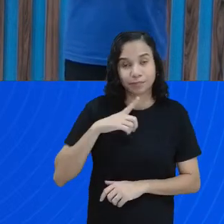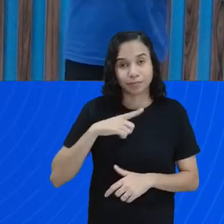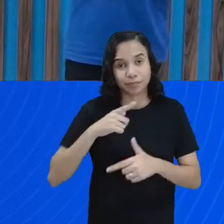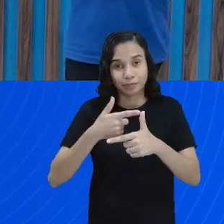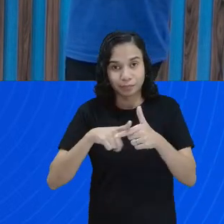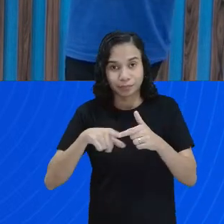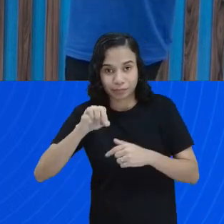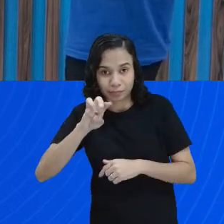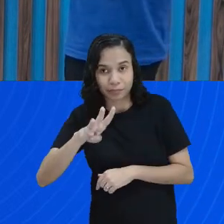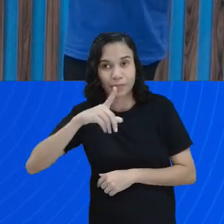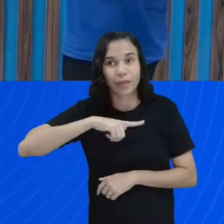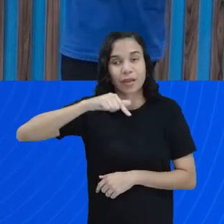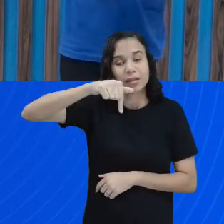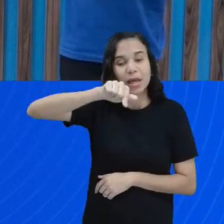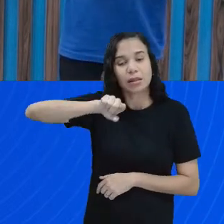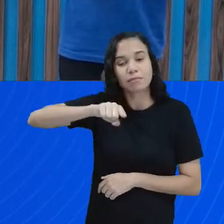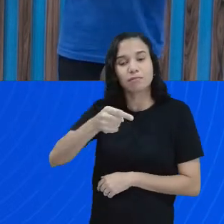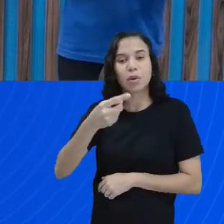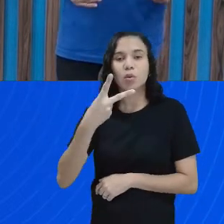3 dá